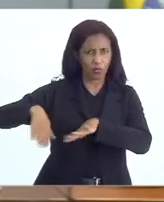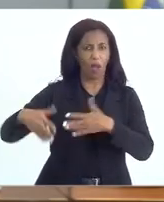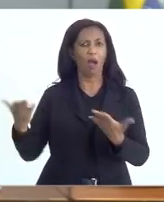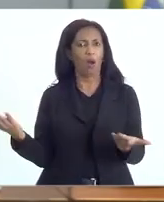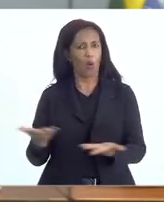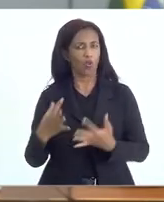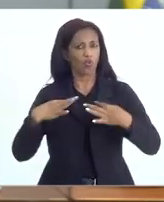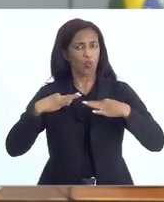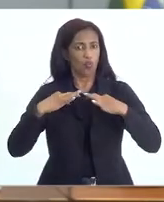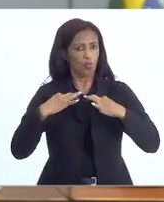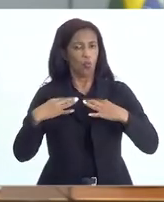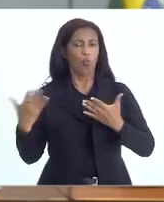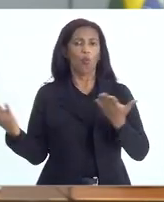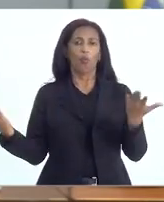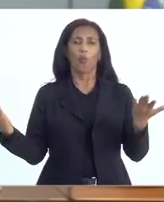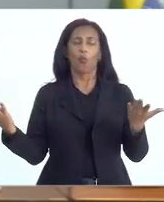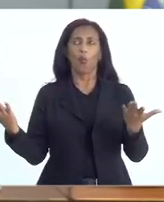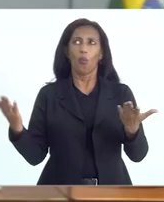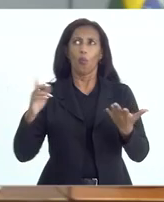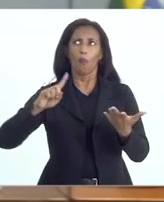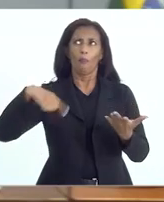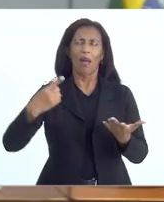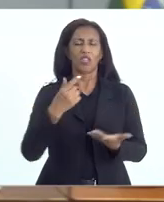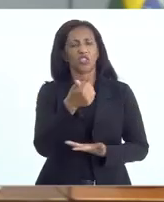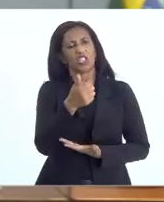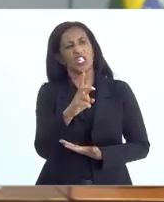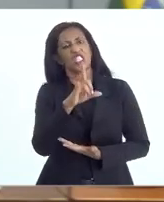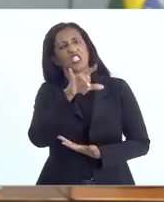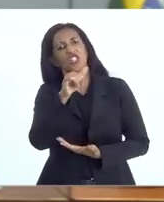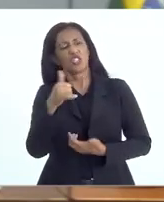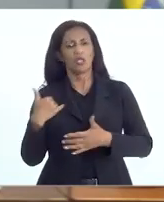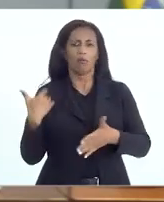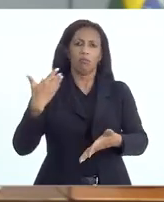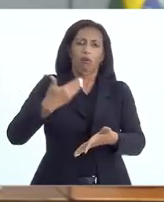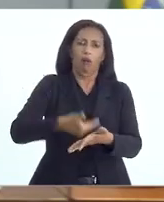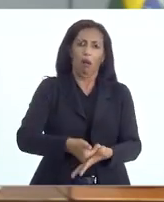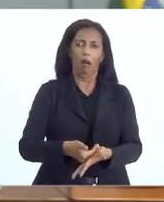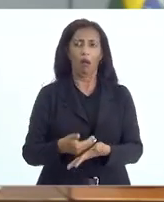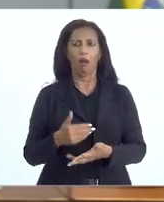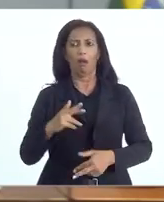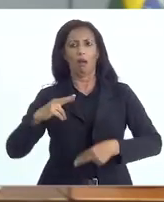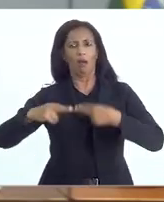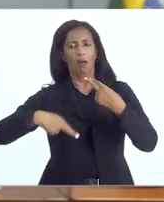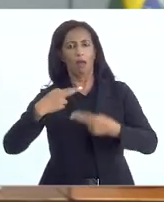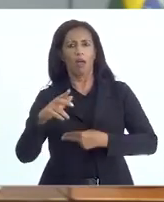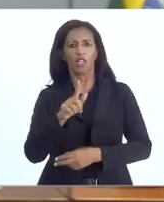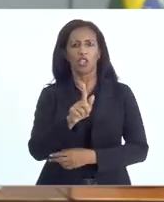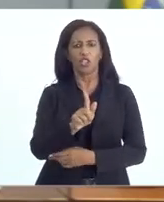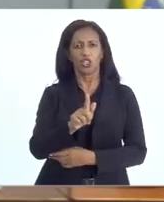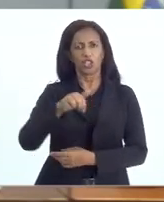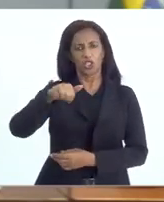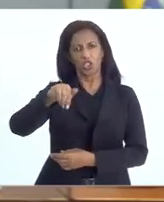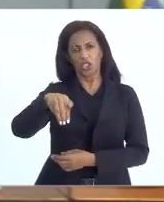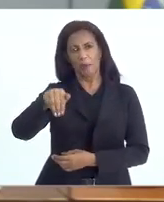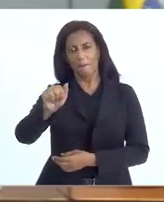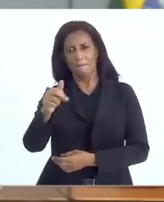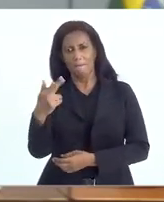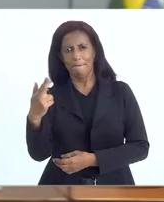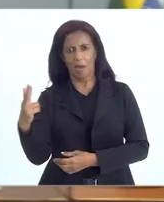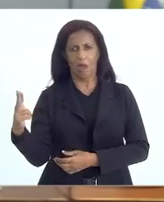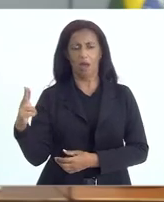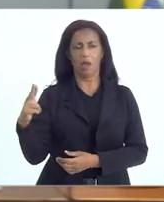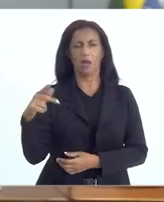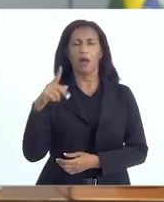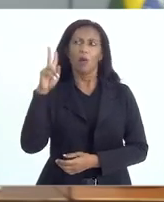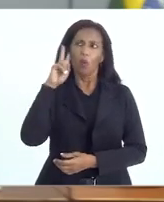os uniformes estão chegando nos próximos 15 dias a reforma do diama da Barra que eu lembro